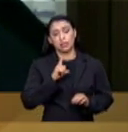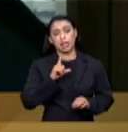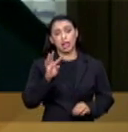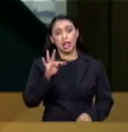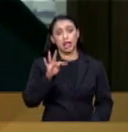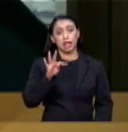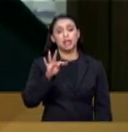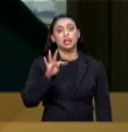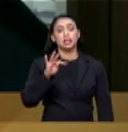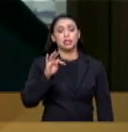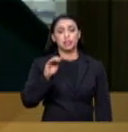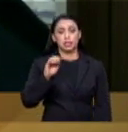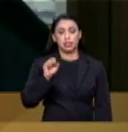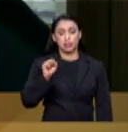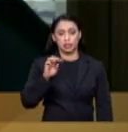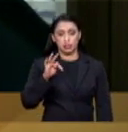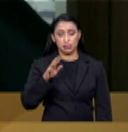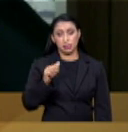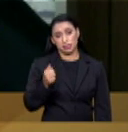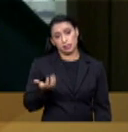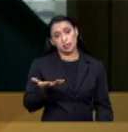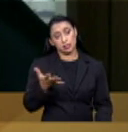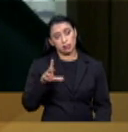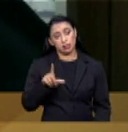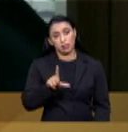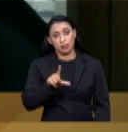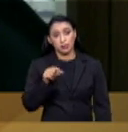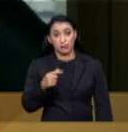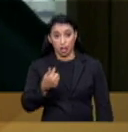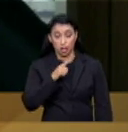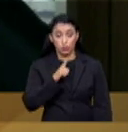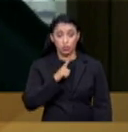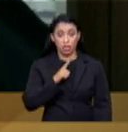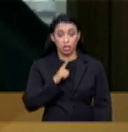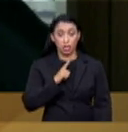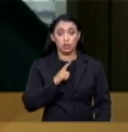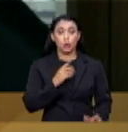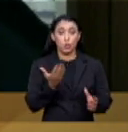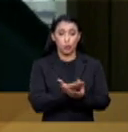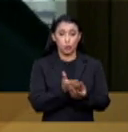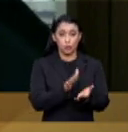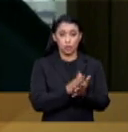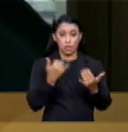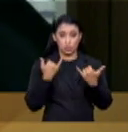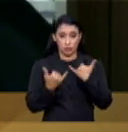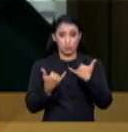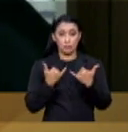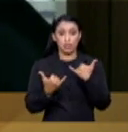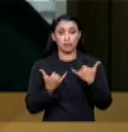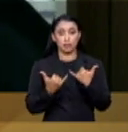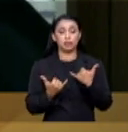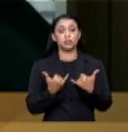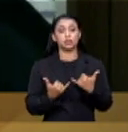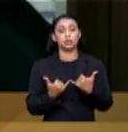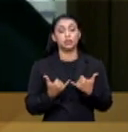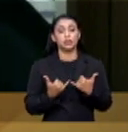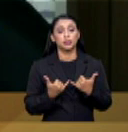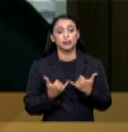se Sua Excelência assim se manifestar. É que eu tenho um caso realmente semelhante, que tenho